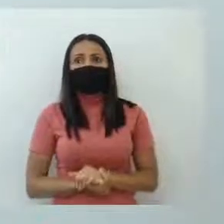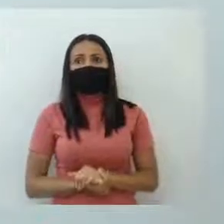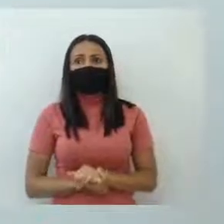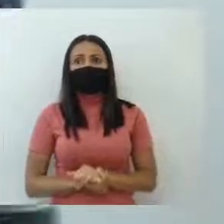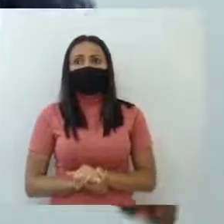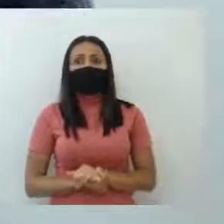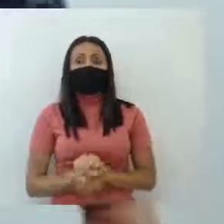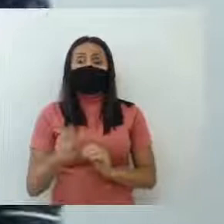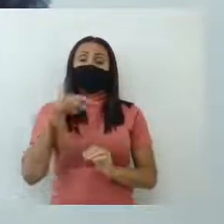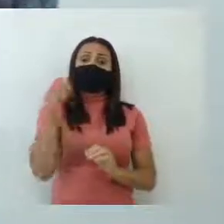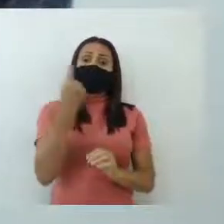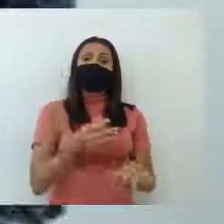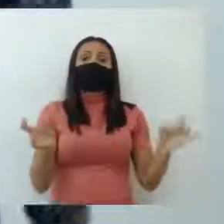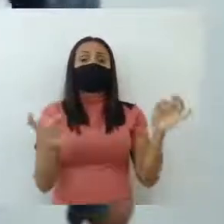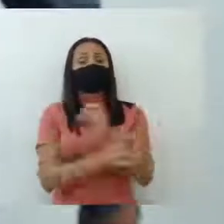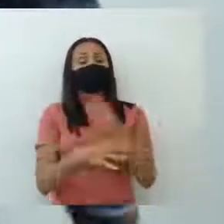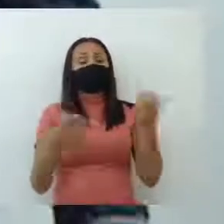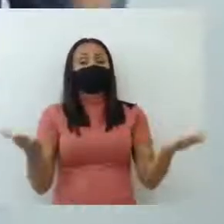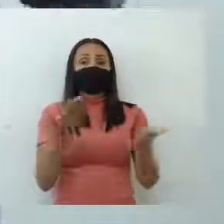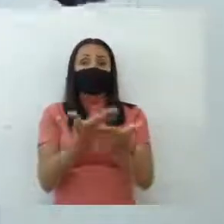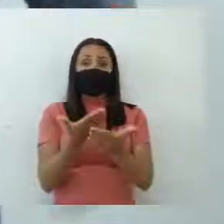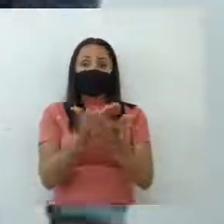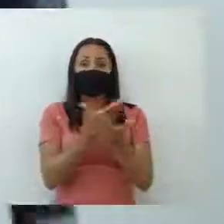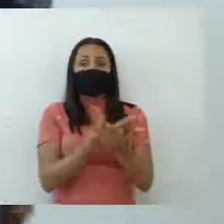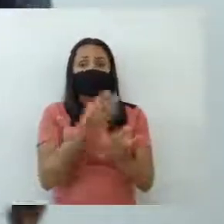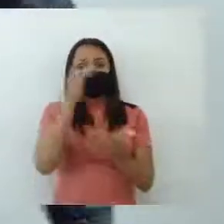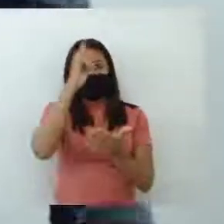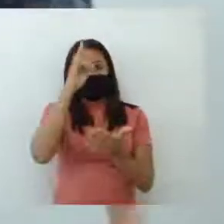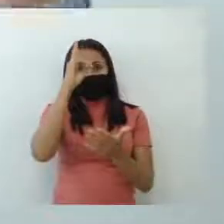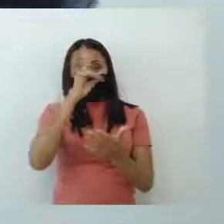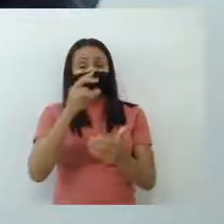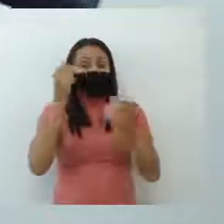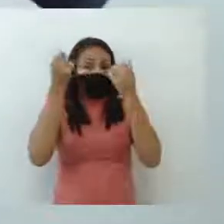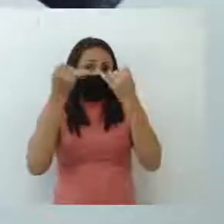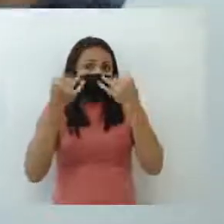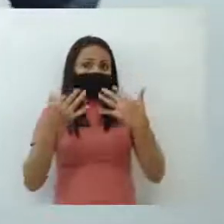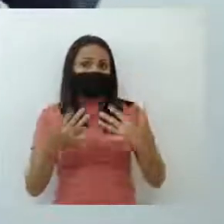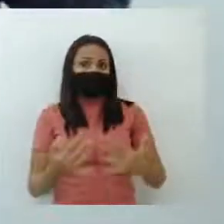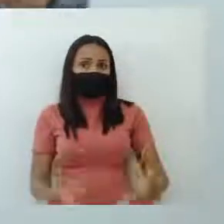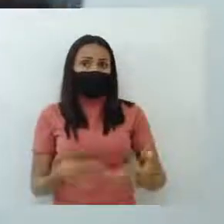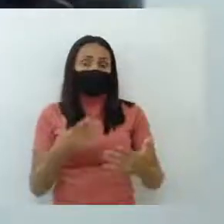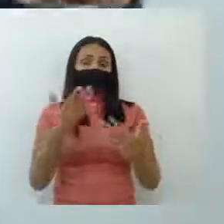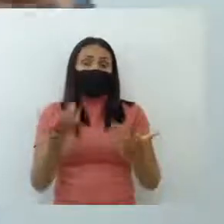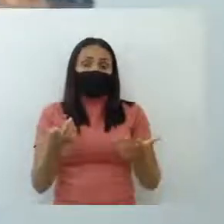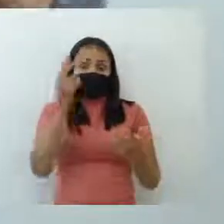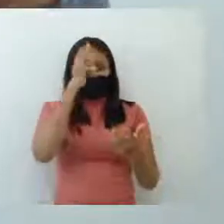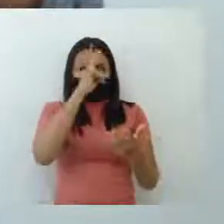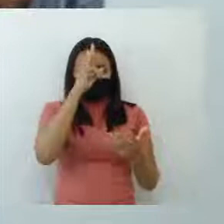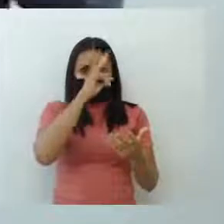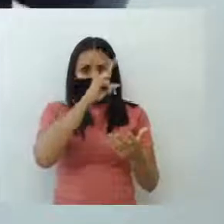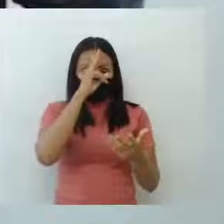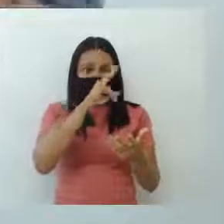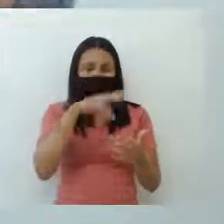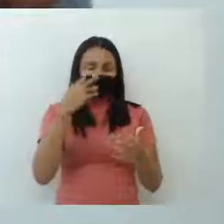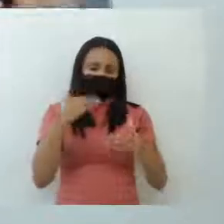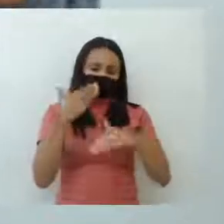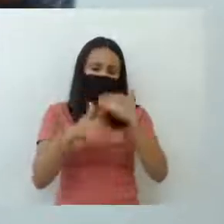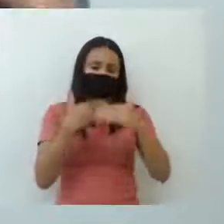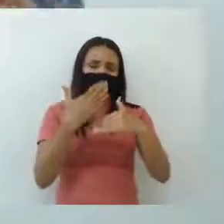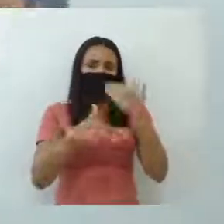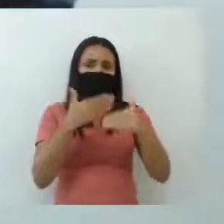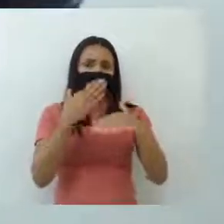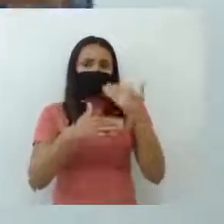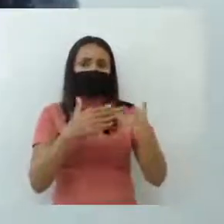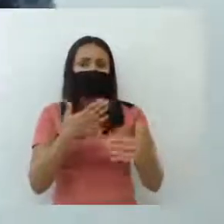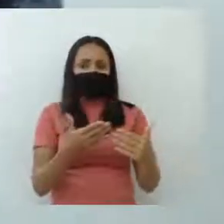aqui nós terminamos a nossa aula de história, falando um pouco dessa história, né, do processo de